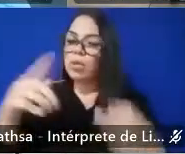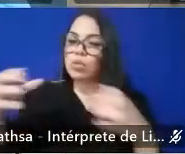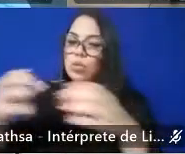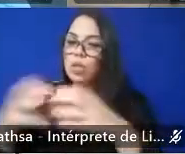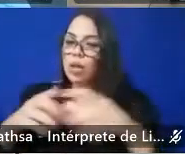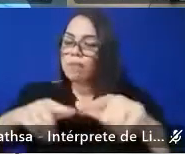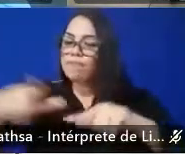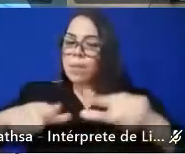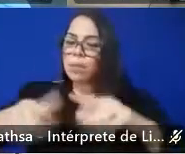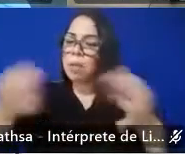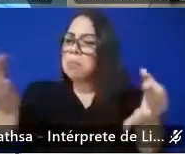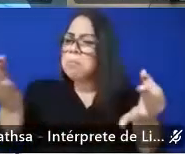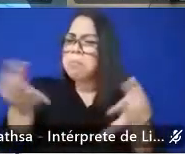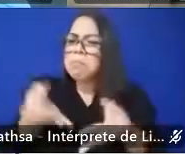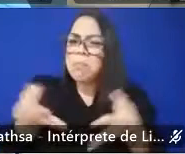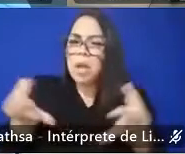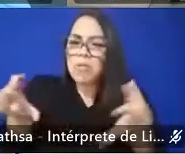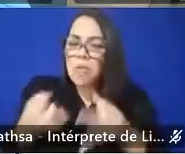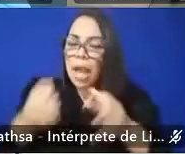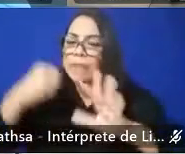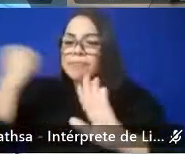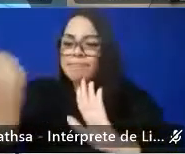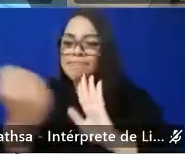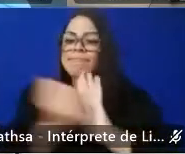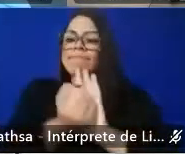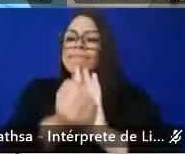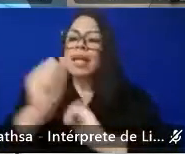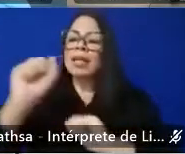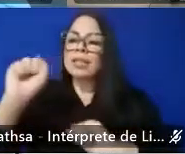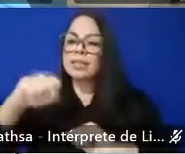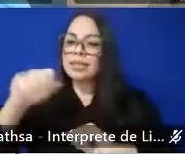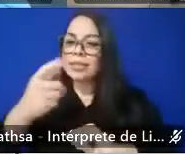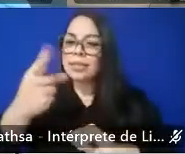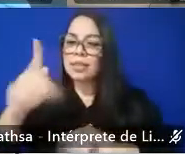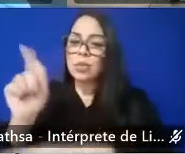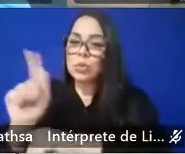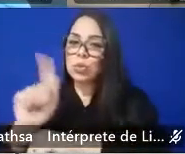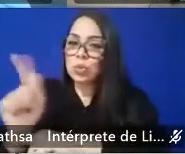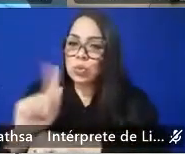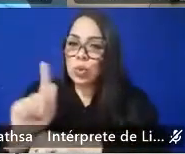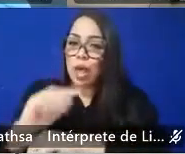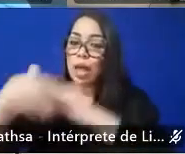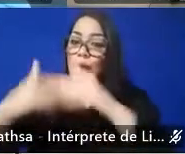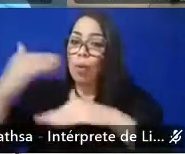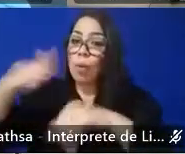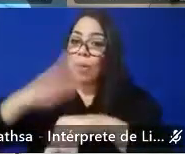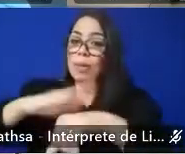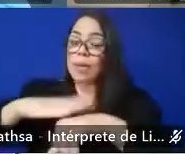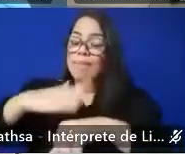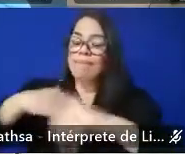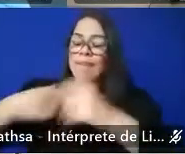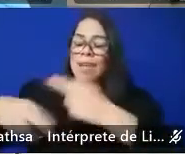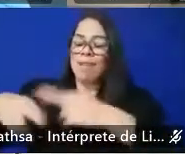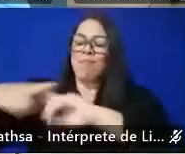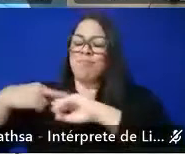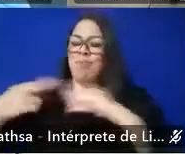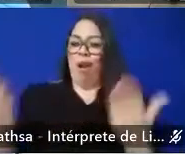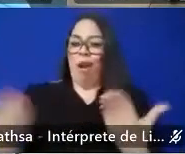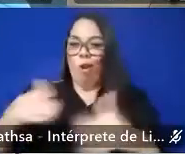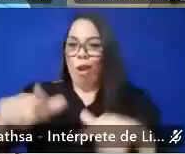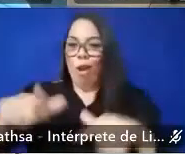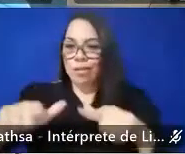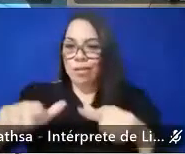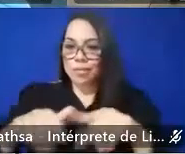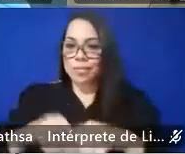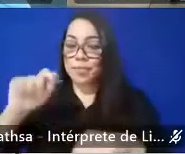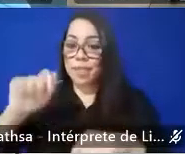que vai marcar de modo indelével sua gestão e aumentar ainda mais a minha responsabilidade essa solenidade é